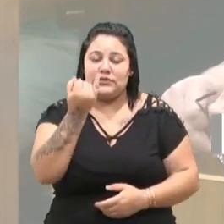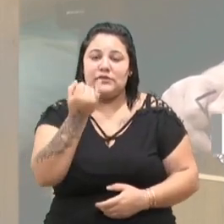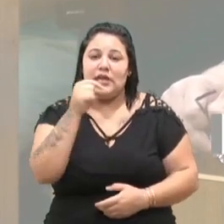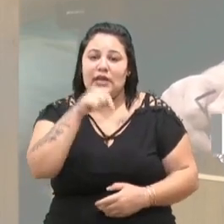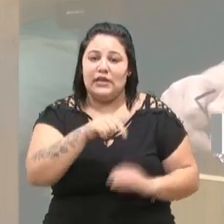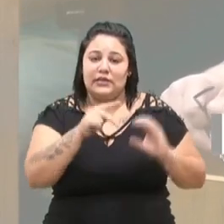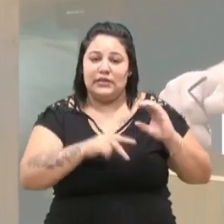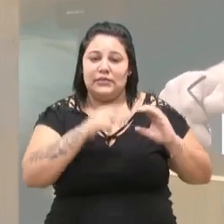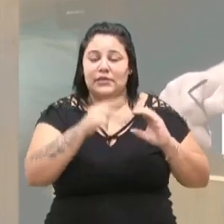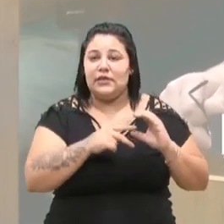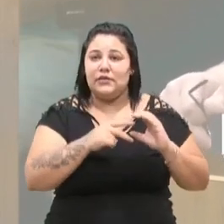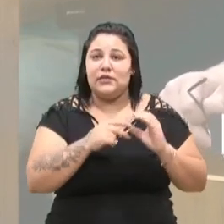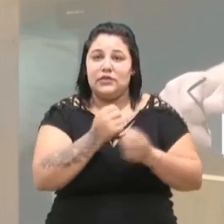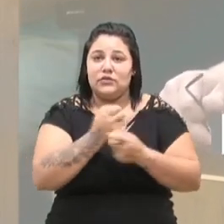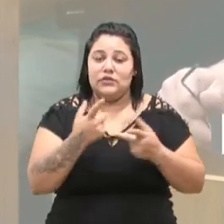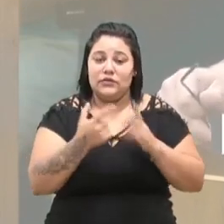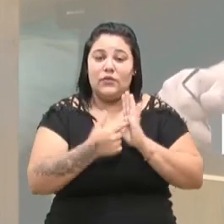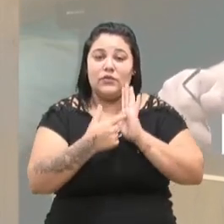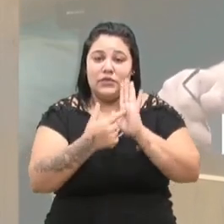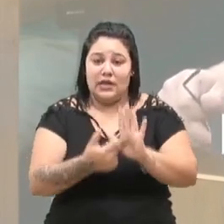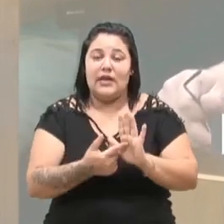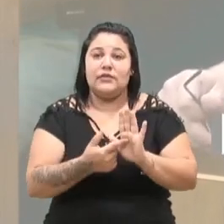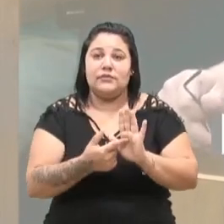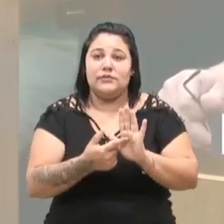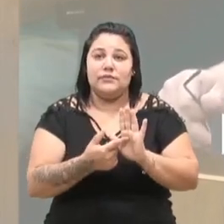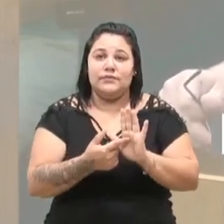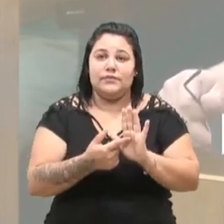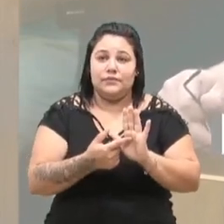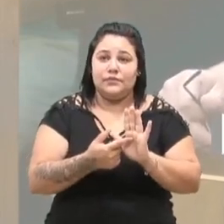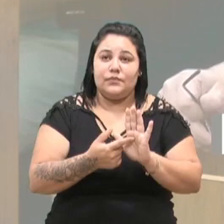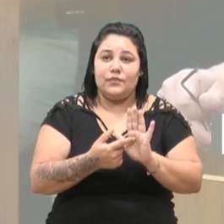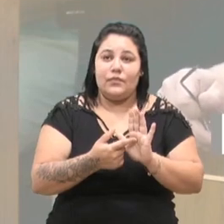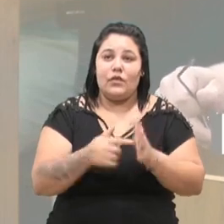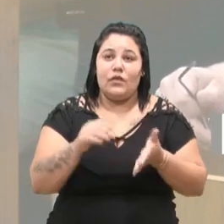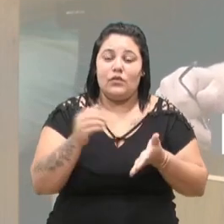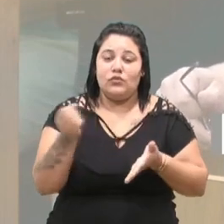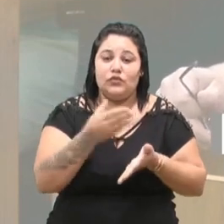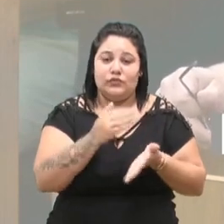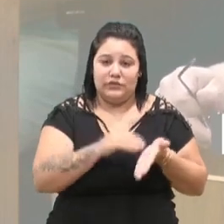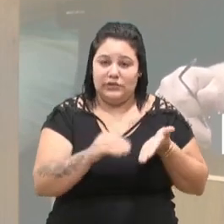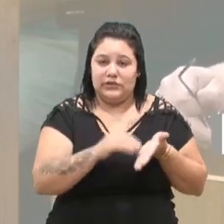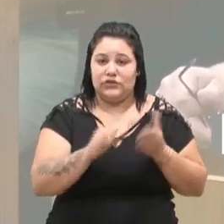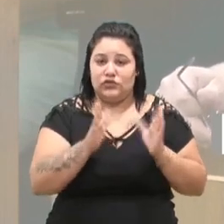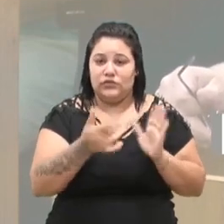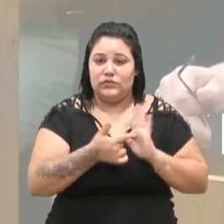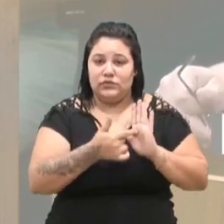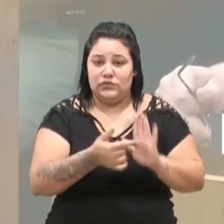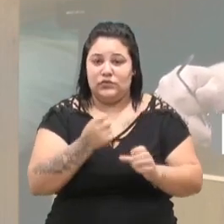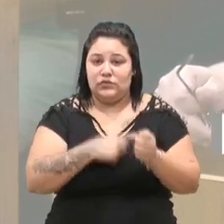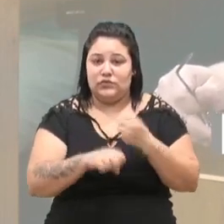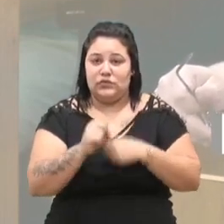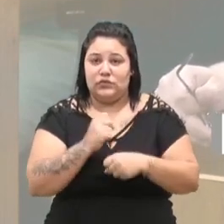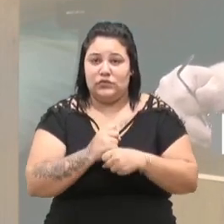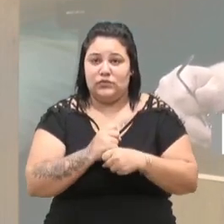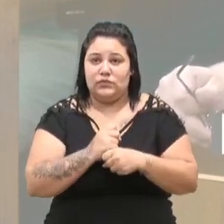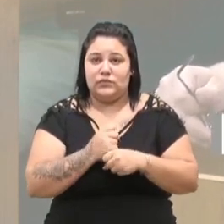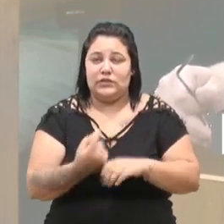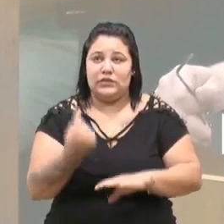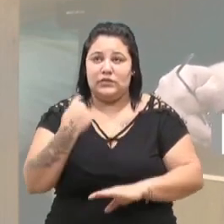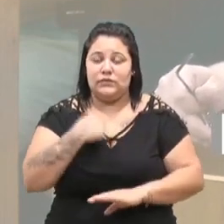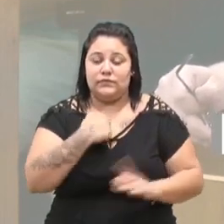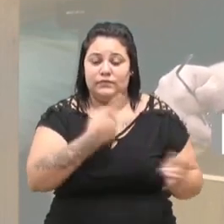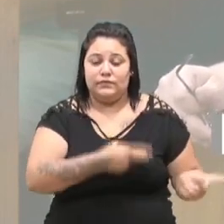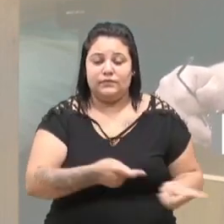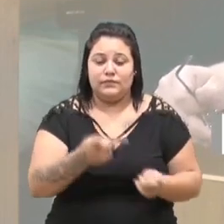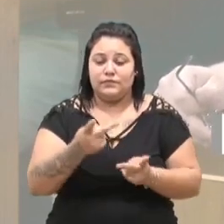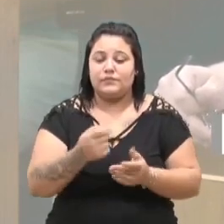foi mostrado e apresentado pelo secretário, o novo secretário, né? Ano passado eu estive visitando a antiga secretária,